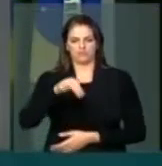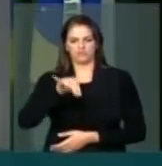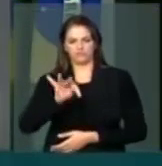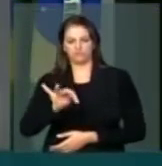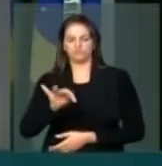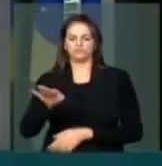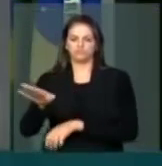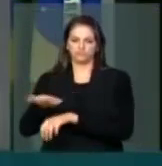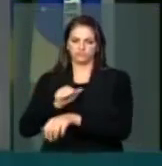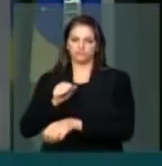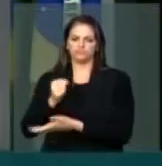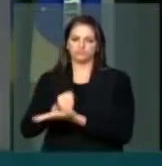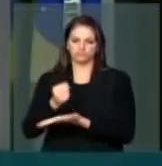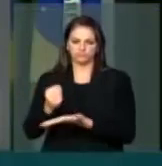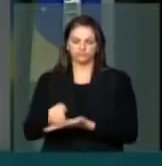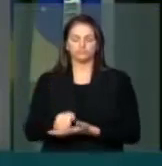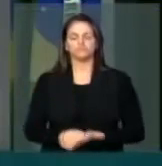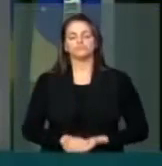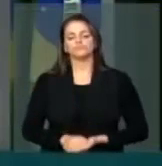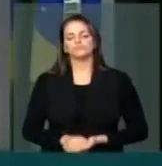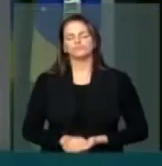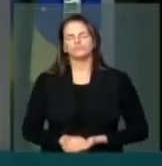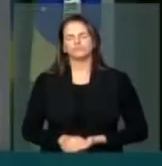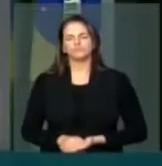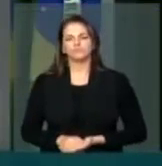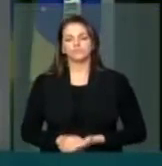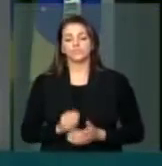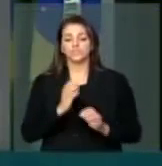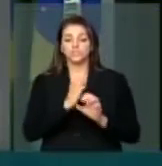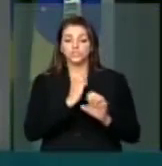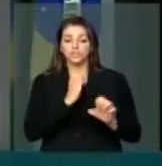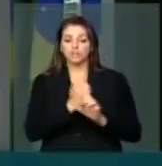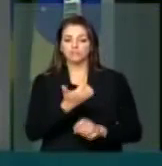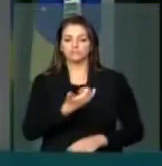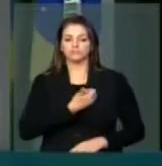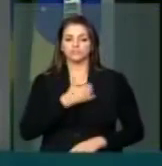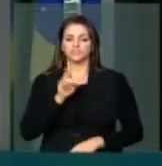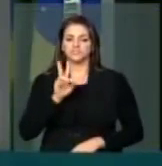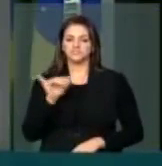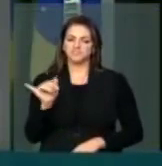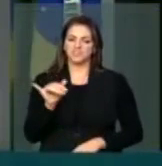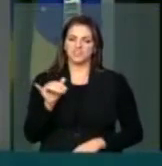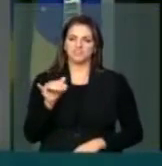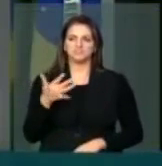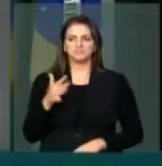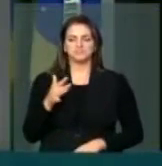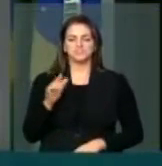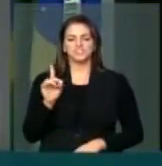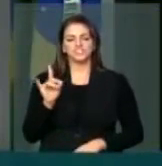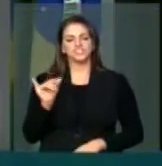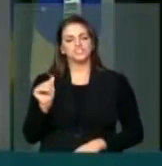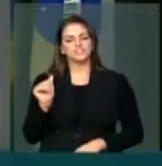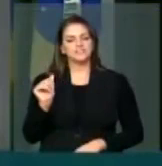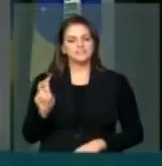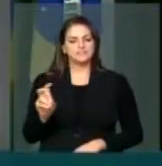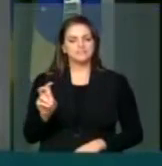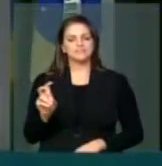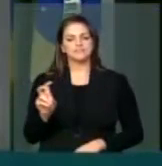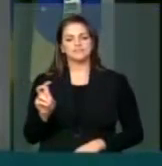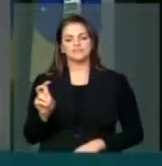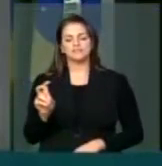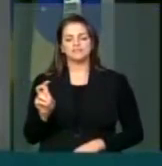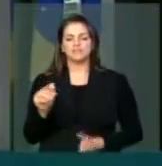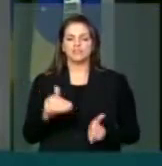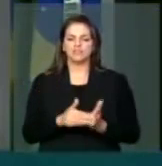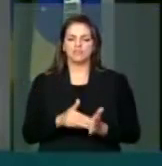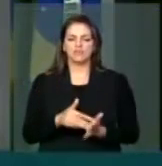está trabalhando. O desvio que estão fazendo, segundo o engenheiro nos fala, deve ficar pronto ali entre o dia 15, né, entre o dia 15 e